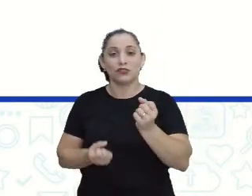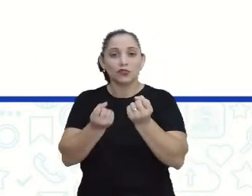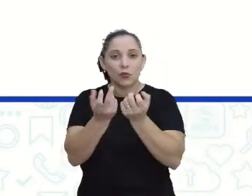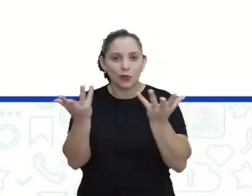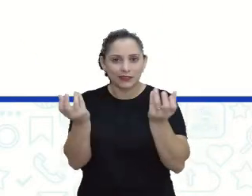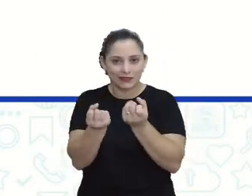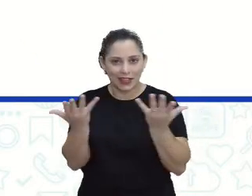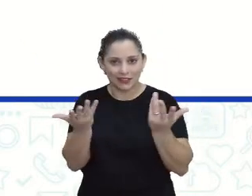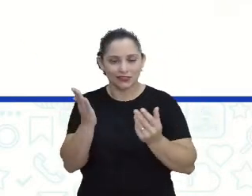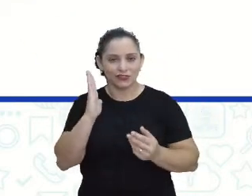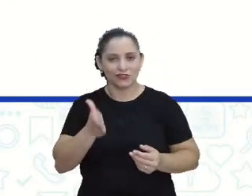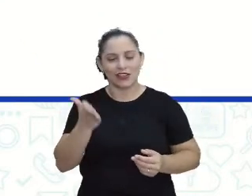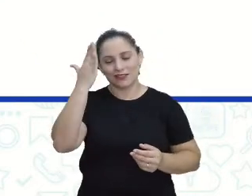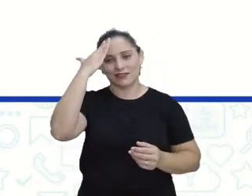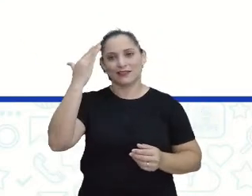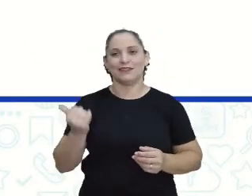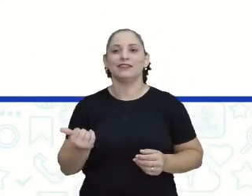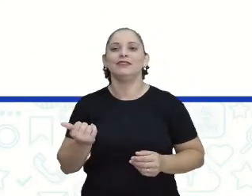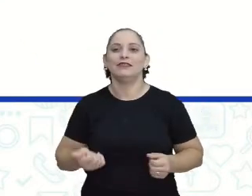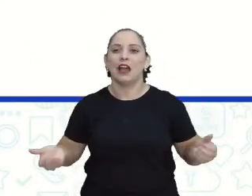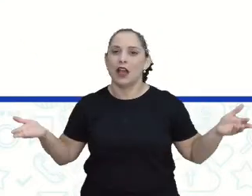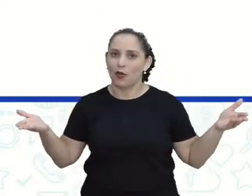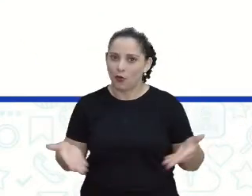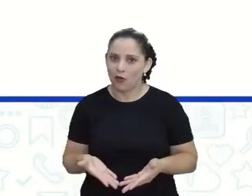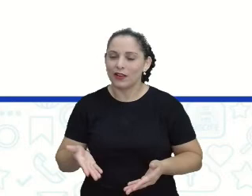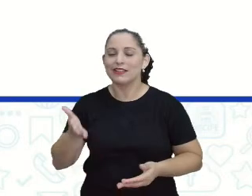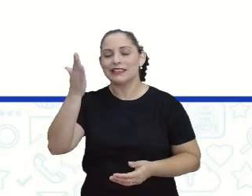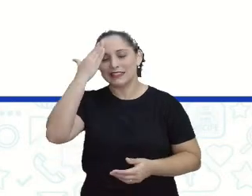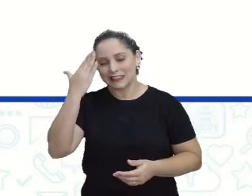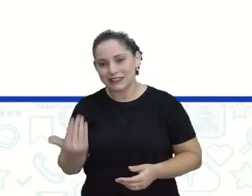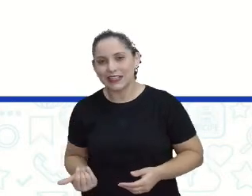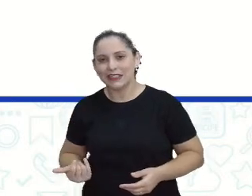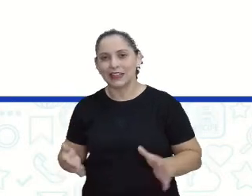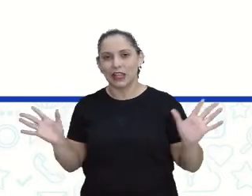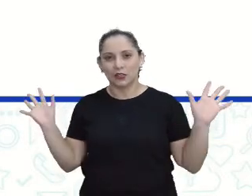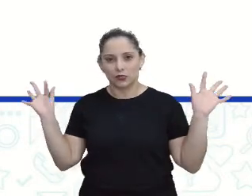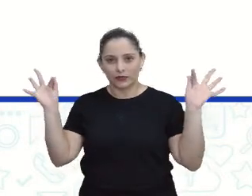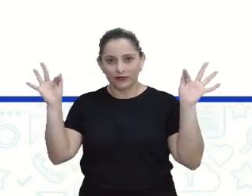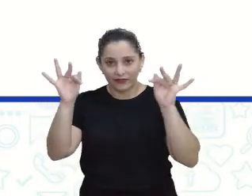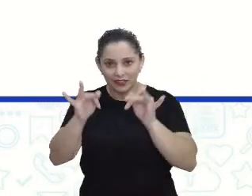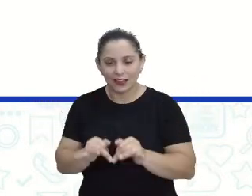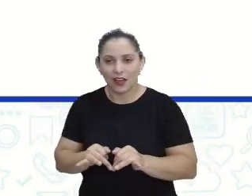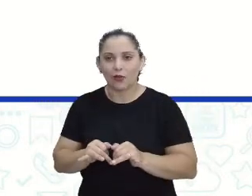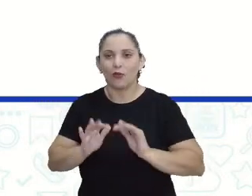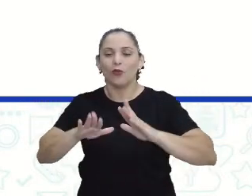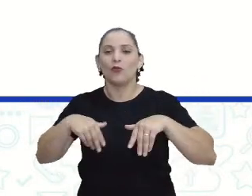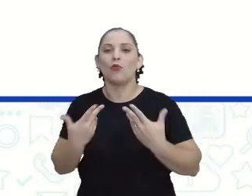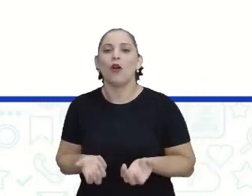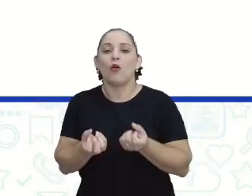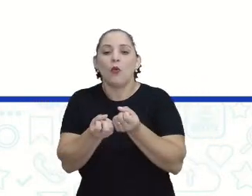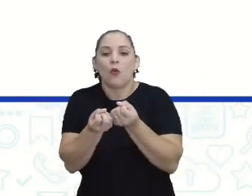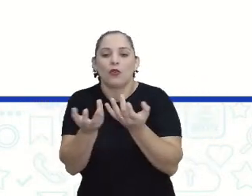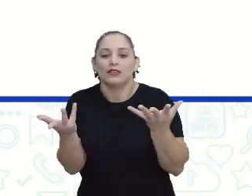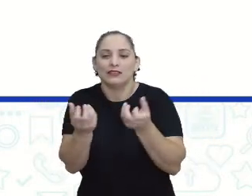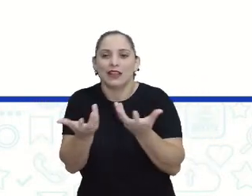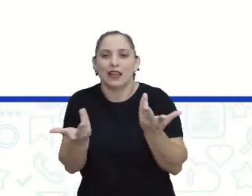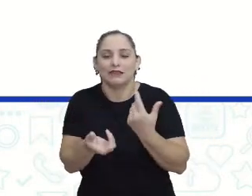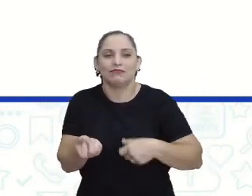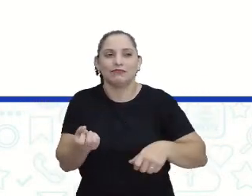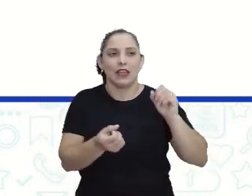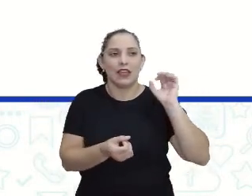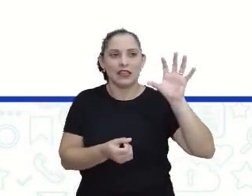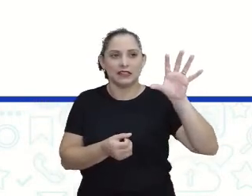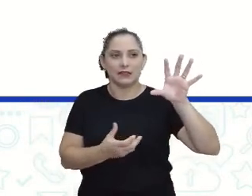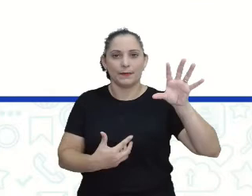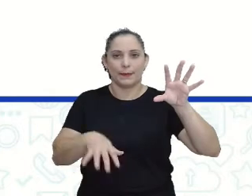desconhecida, eu agora consigo dizer ali no final qual é o valor do Sol, mais a trevo de 4 folhas, mais a joaninha,